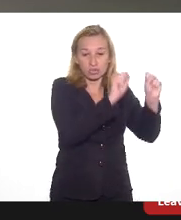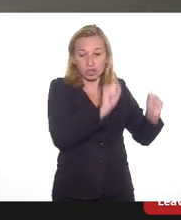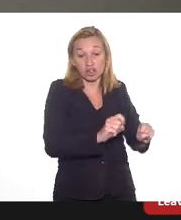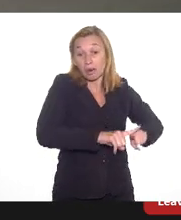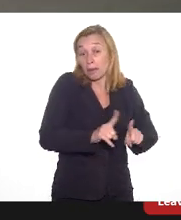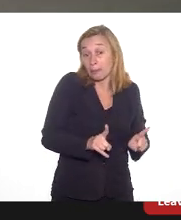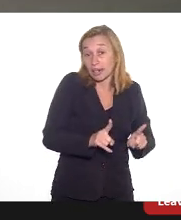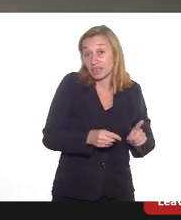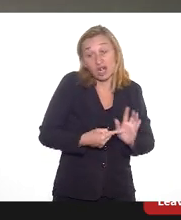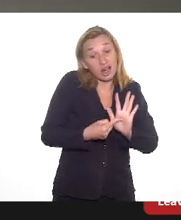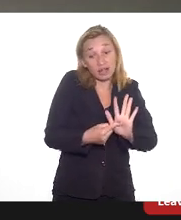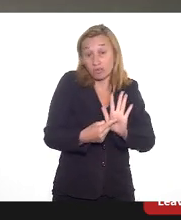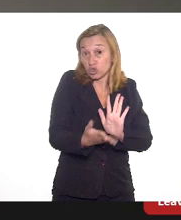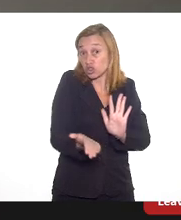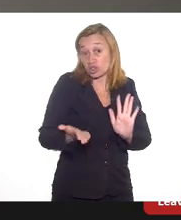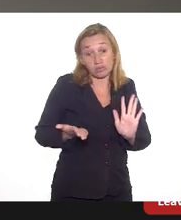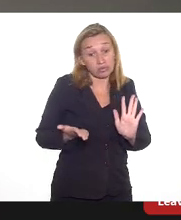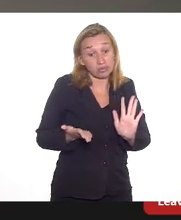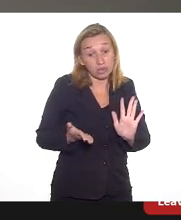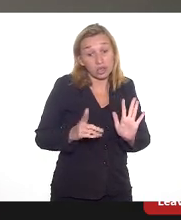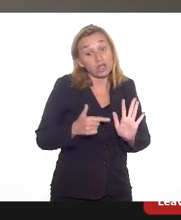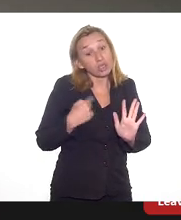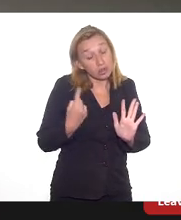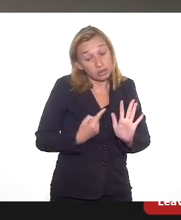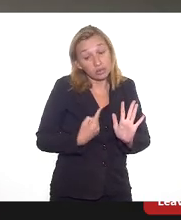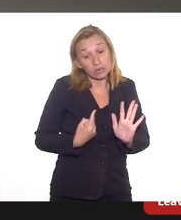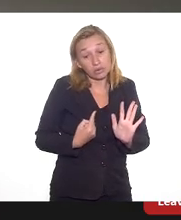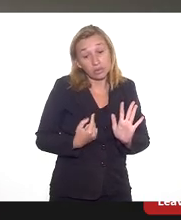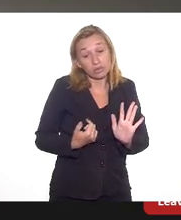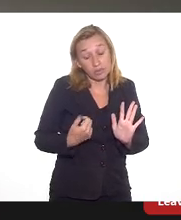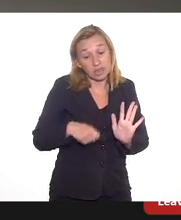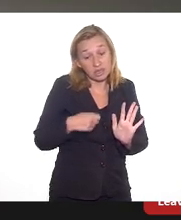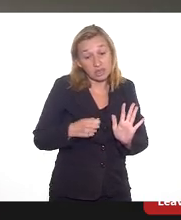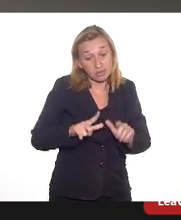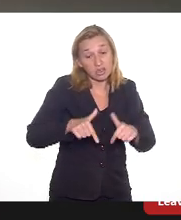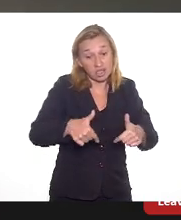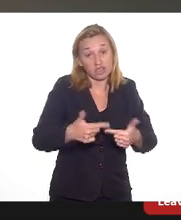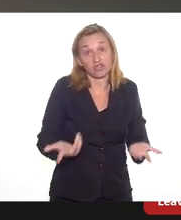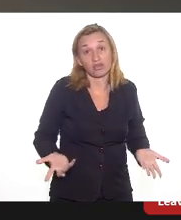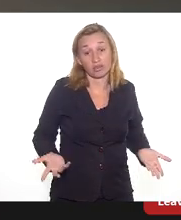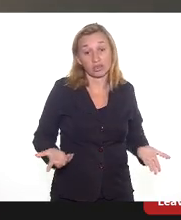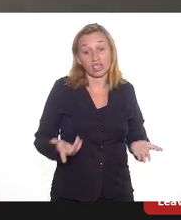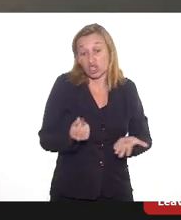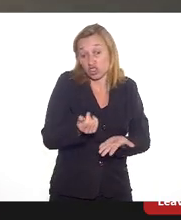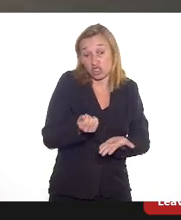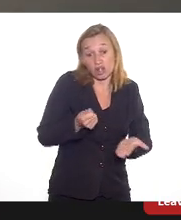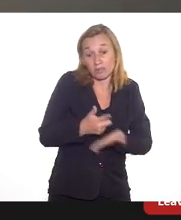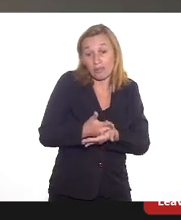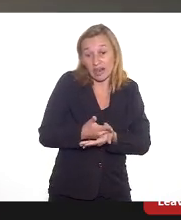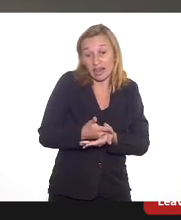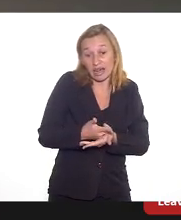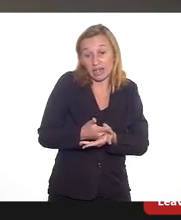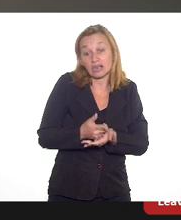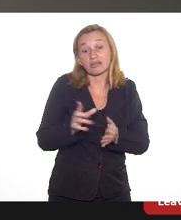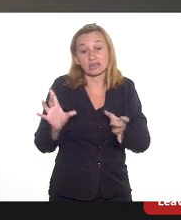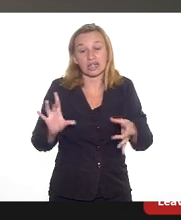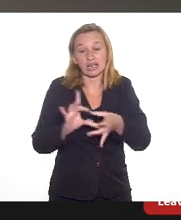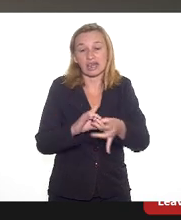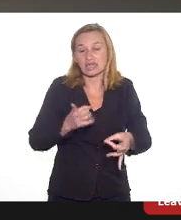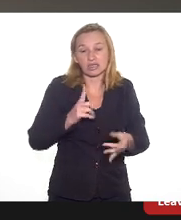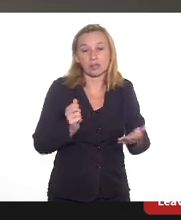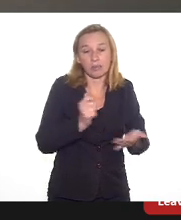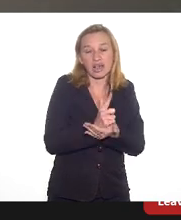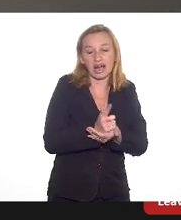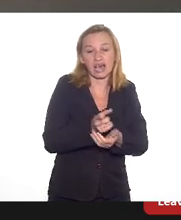hoje não adianta a gente ter aumento e não ter dinheiro para pagar. E ter o dinheiro para pagar está ligado a gente não pagar a dívida